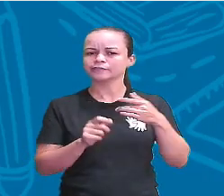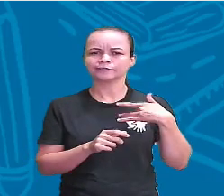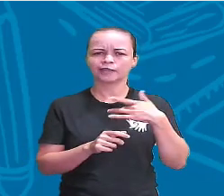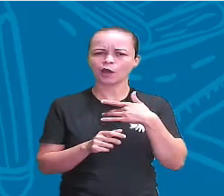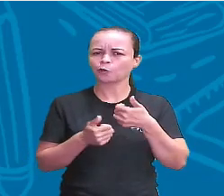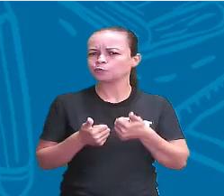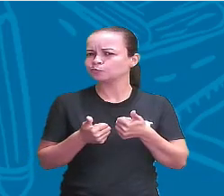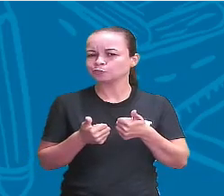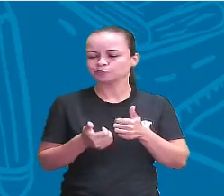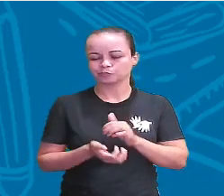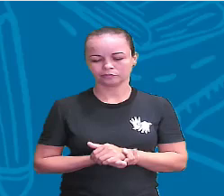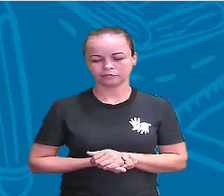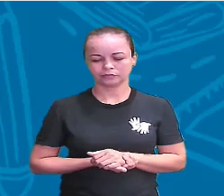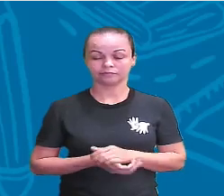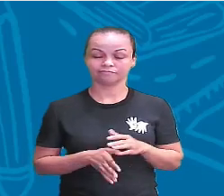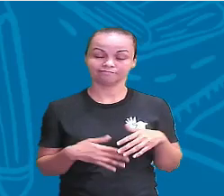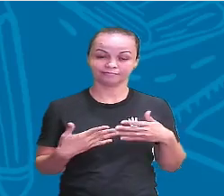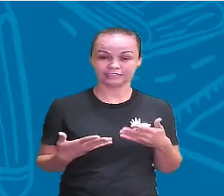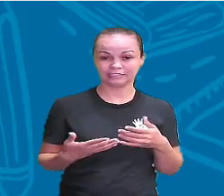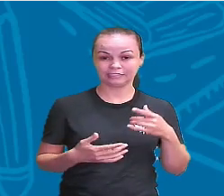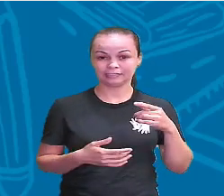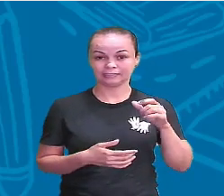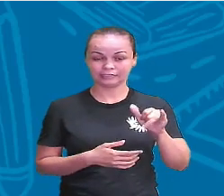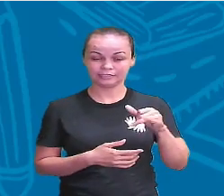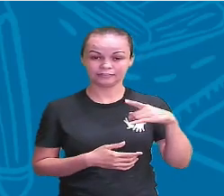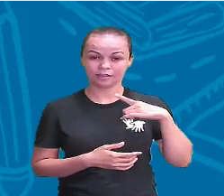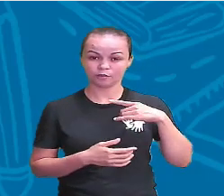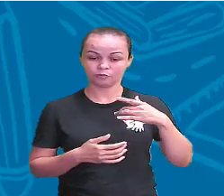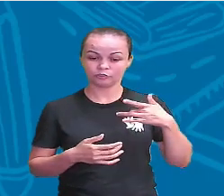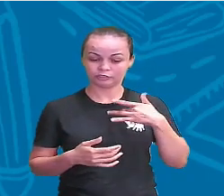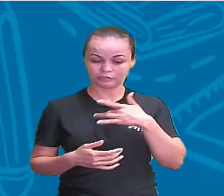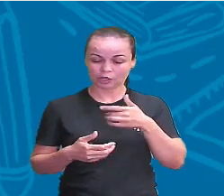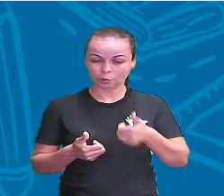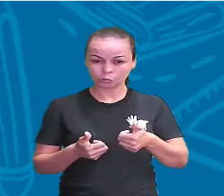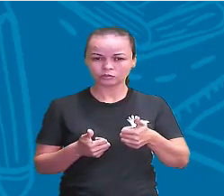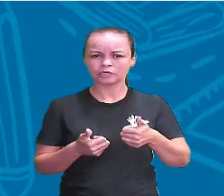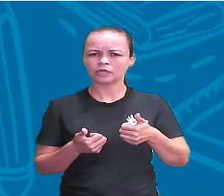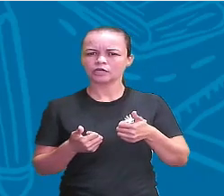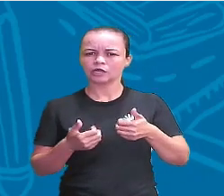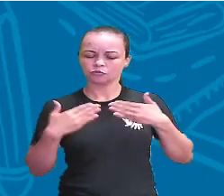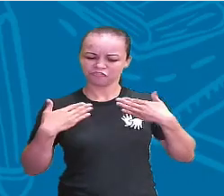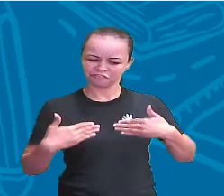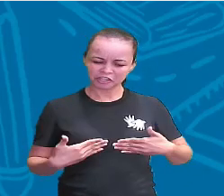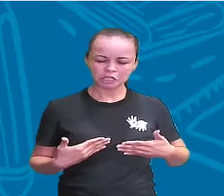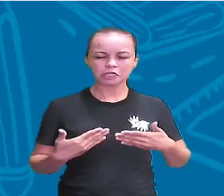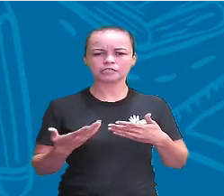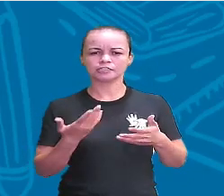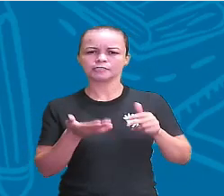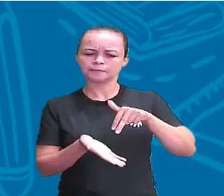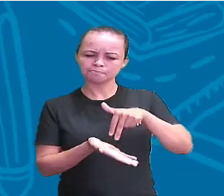gente está com saúde, né, saúde física, saúde mental,